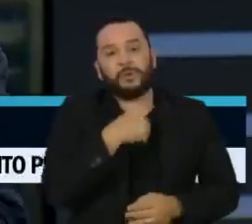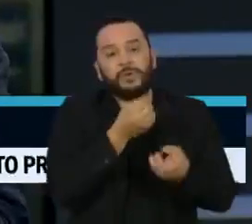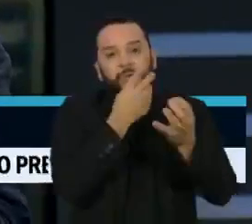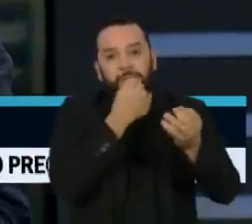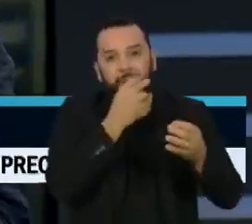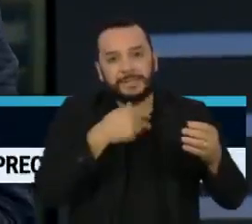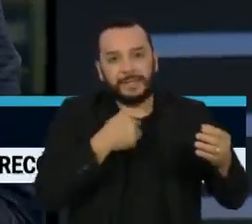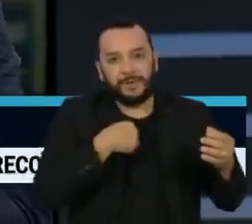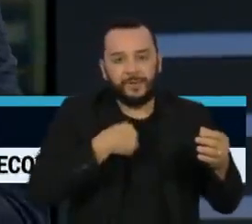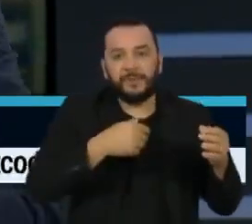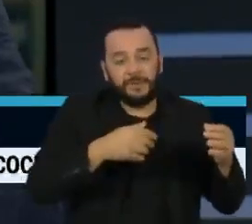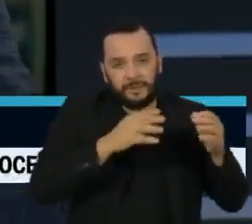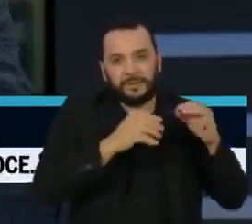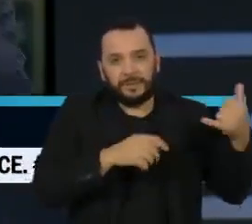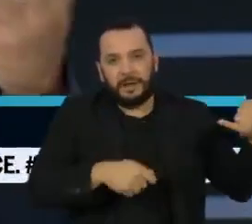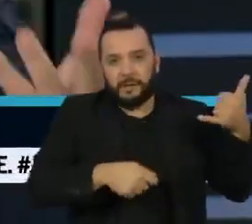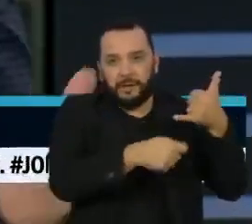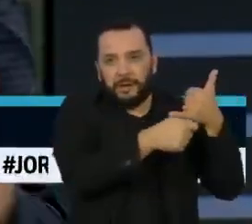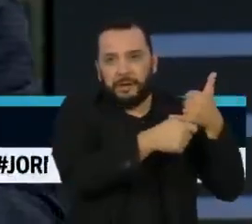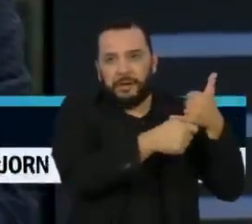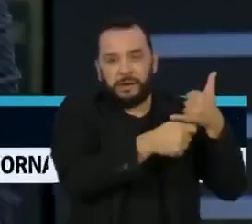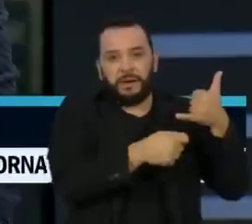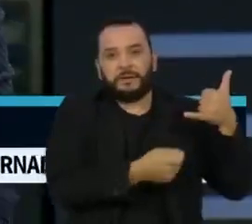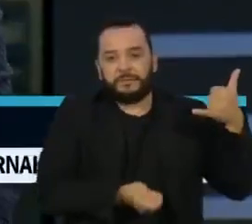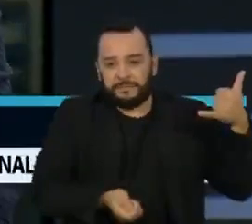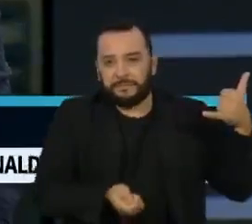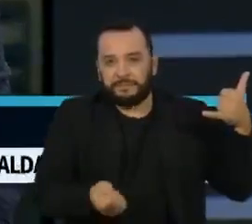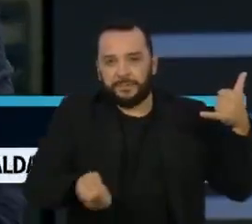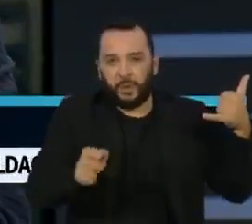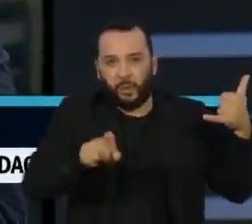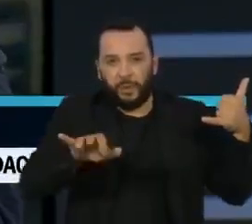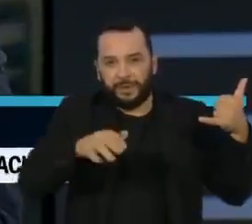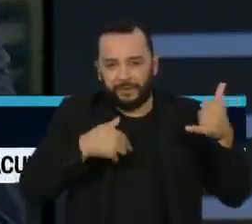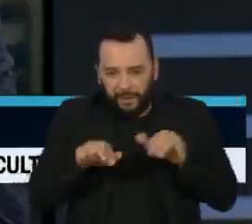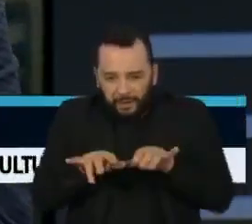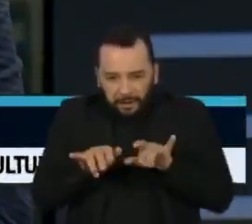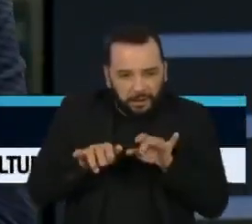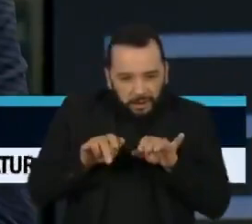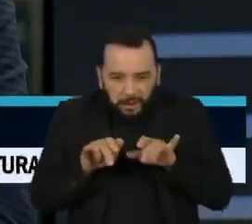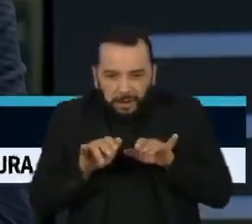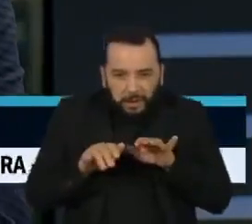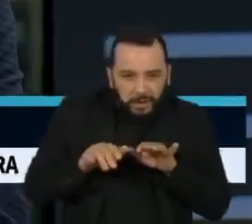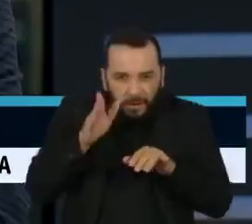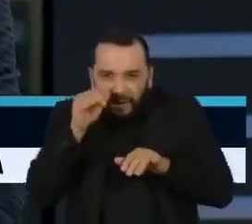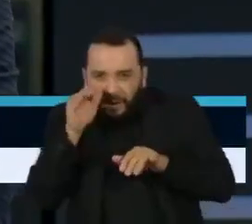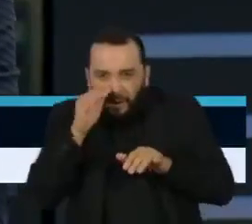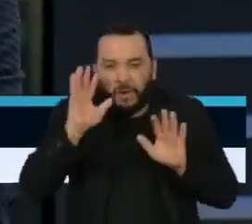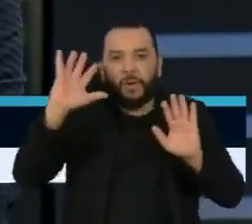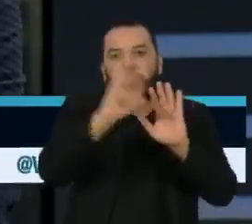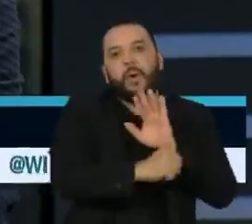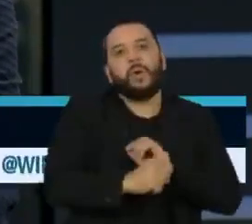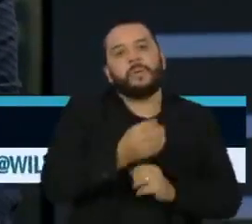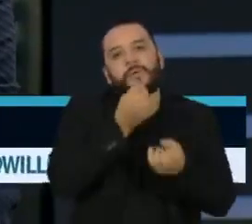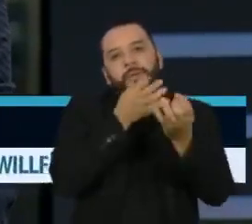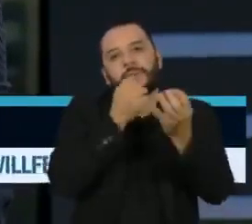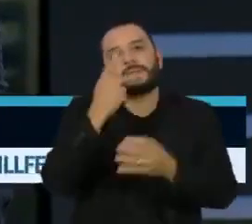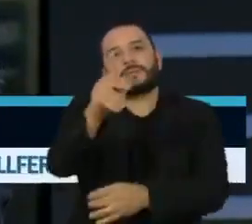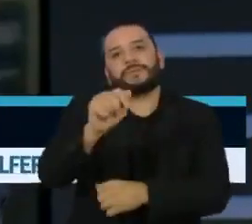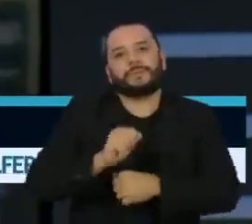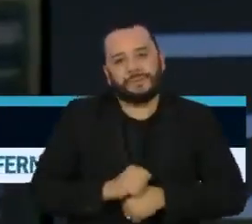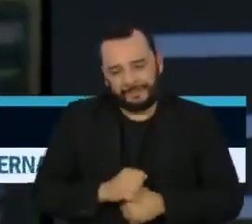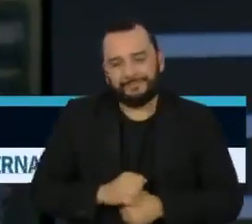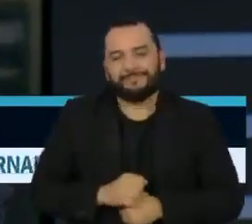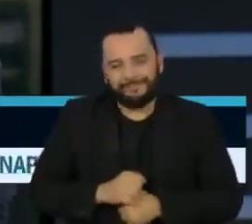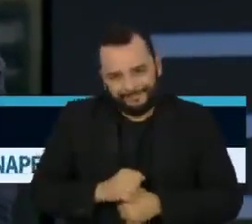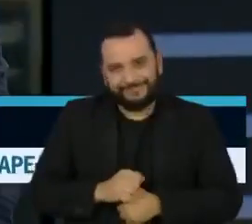que estão aqui dentro, né? E para quem sabe extrair esses dados, tem um valor enorme. Então, o que nós vimos nessa matéria é isso, é um